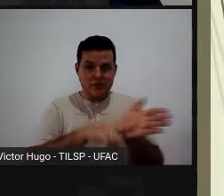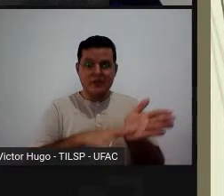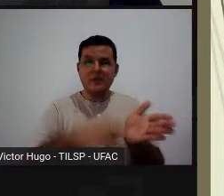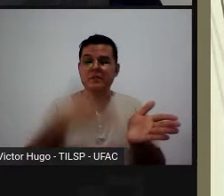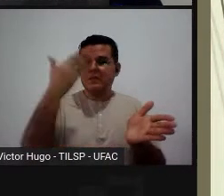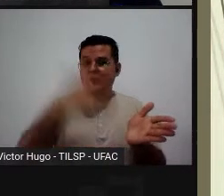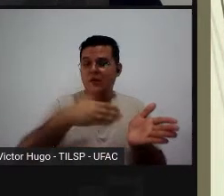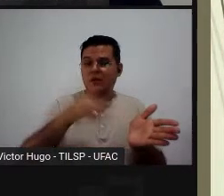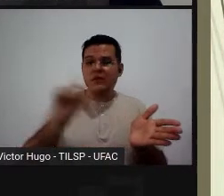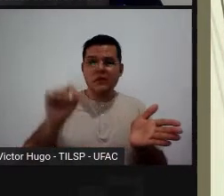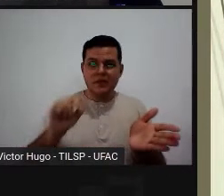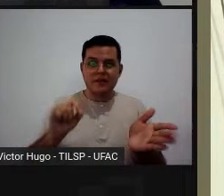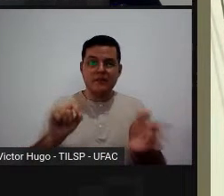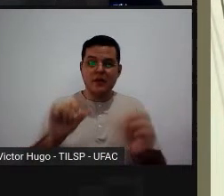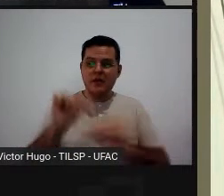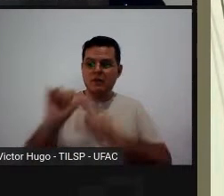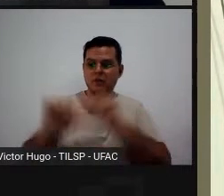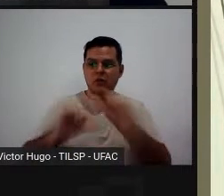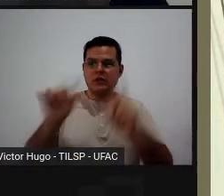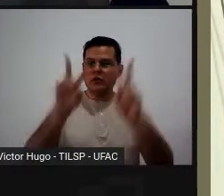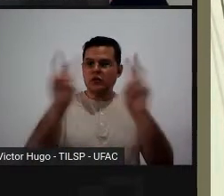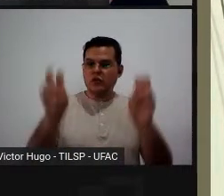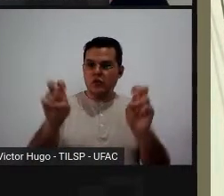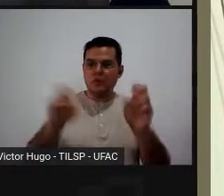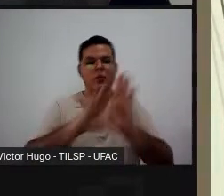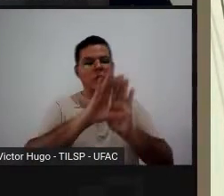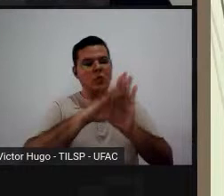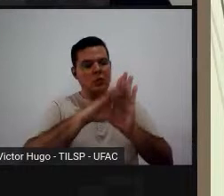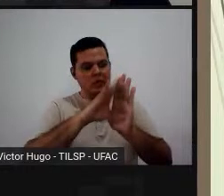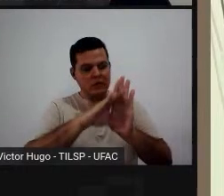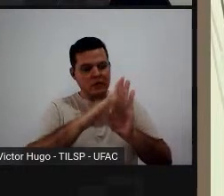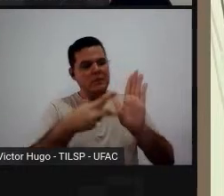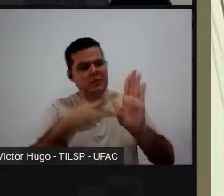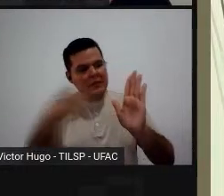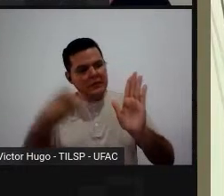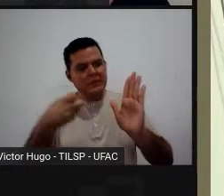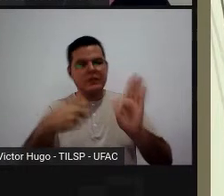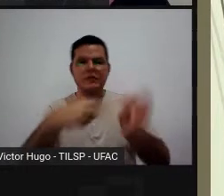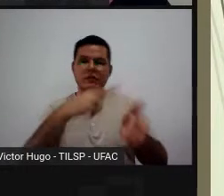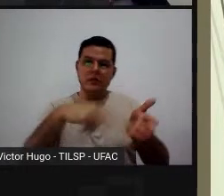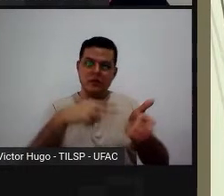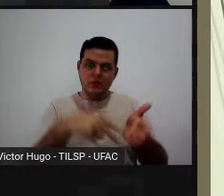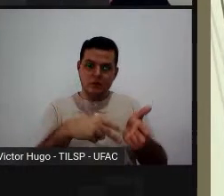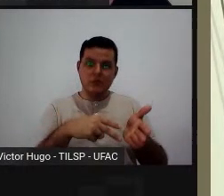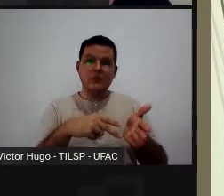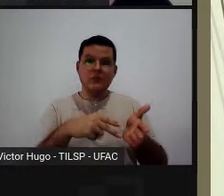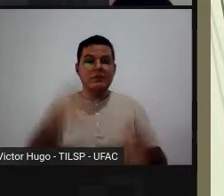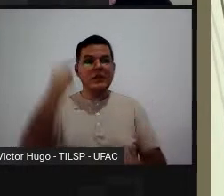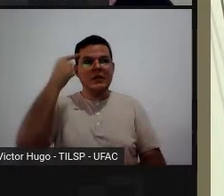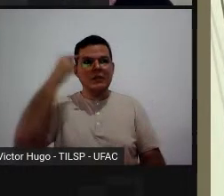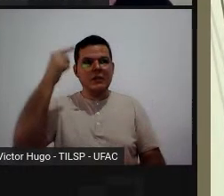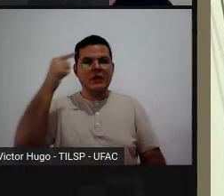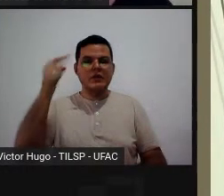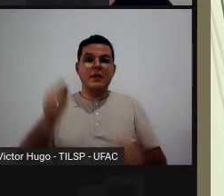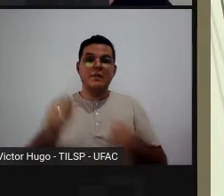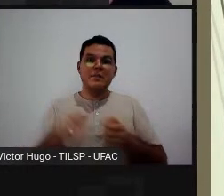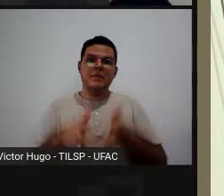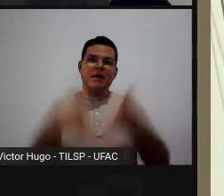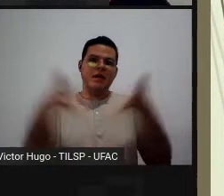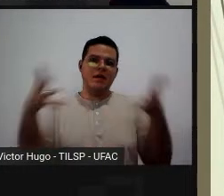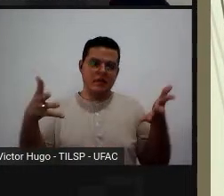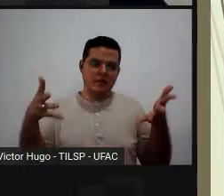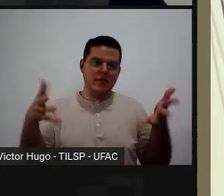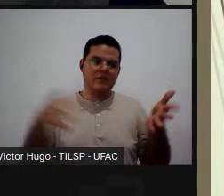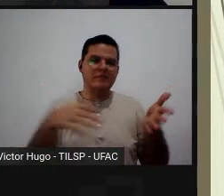à concepção de leitura vista a partir de uma noção mais abrangente de linguagem por conseguinte de práticas leitoras. Os